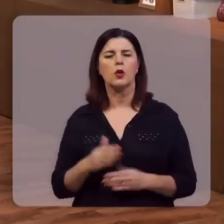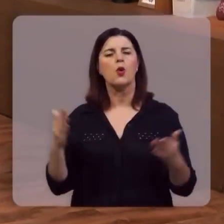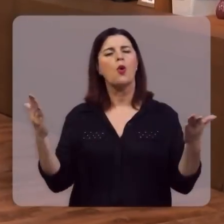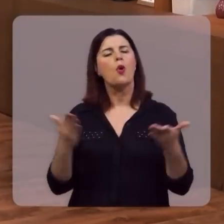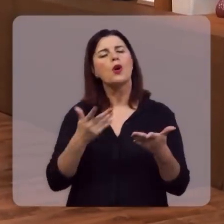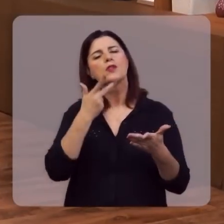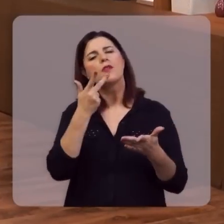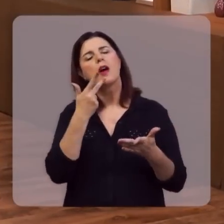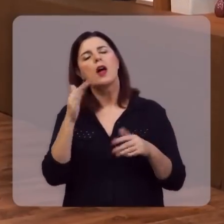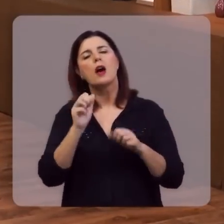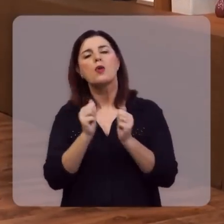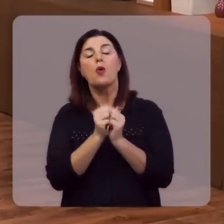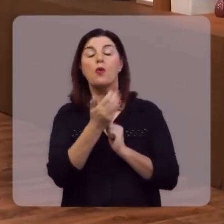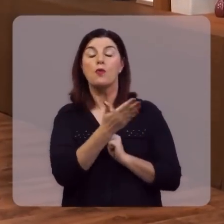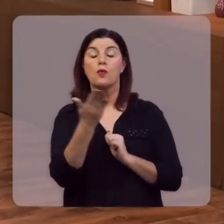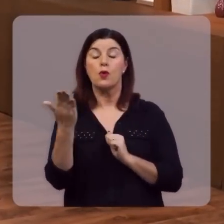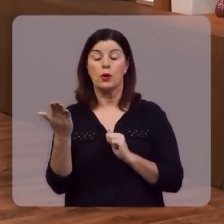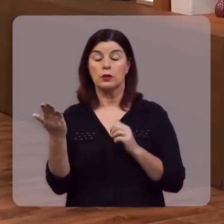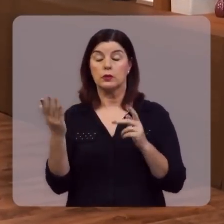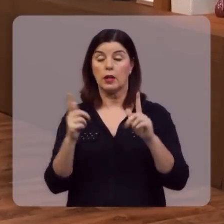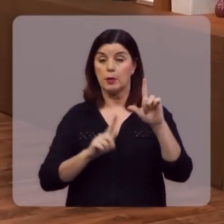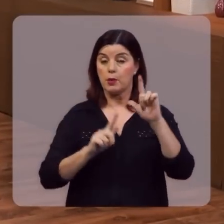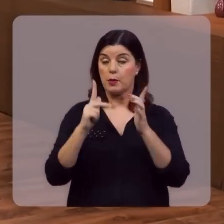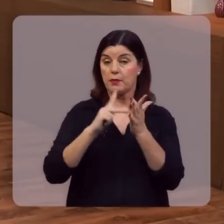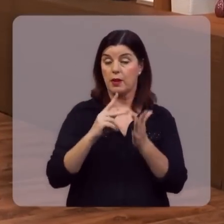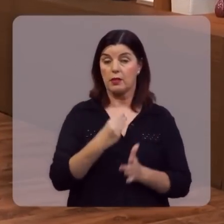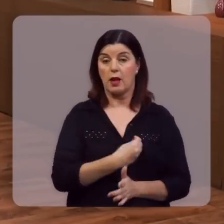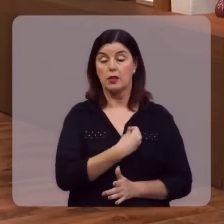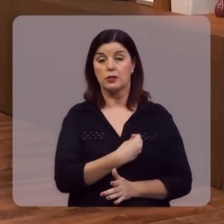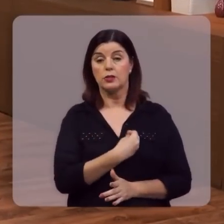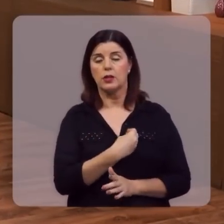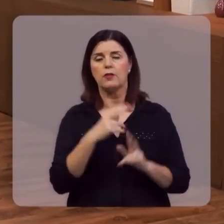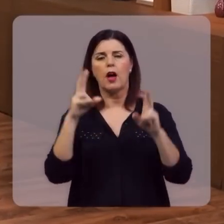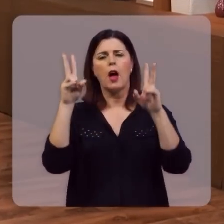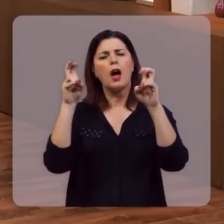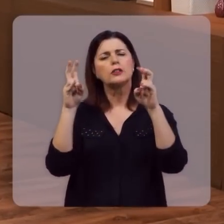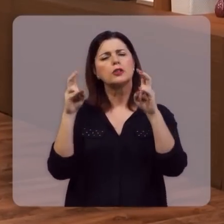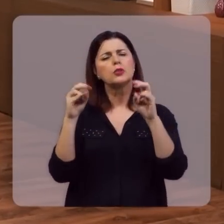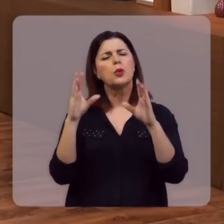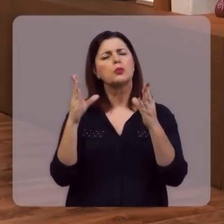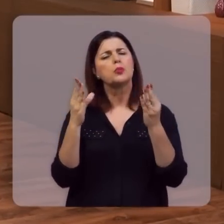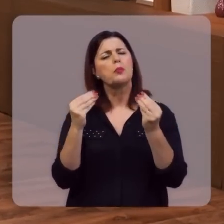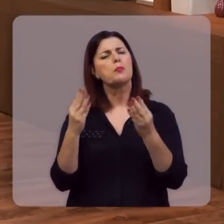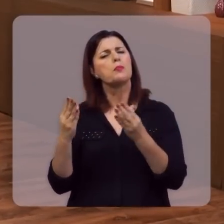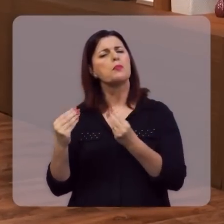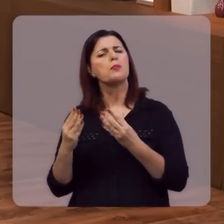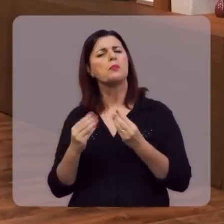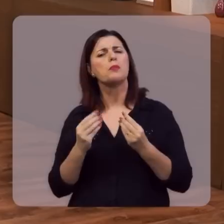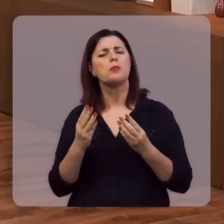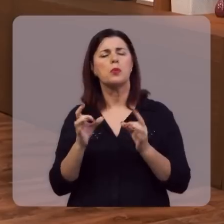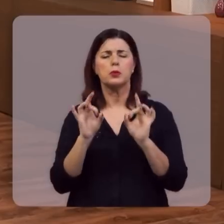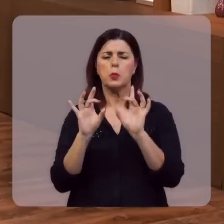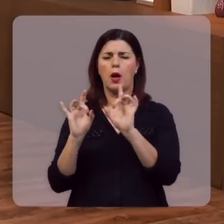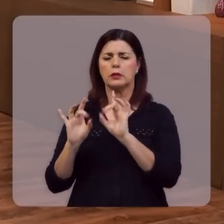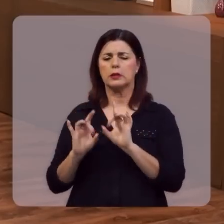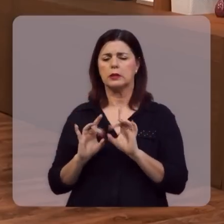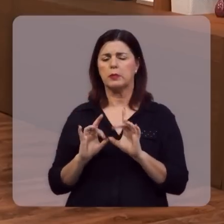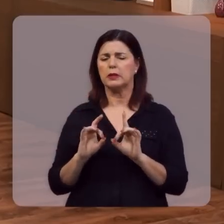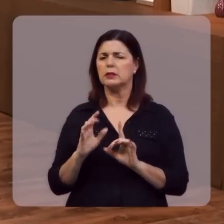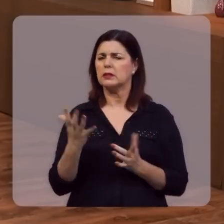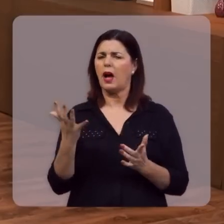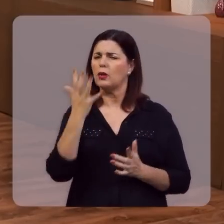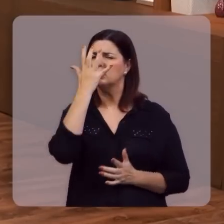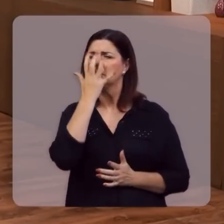Hoje eu quero tratar com você no programa Verdade e Vida um assunto extremamente solene,